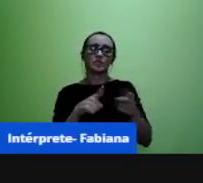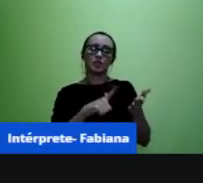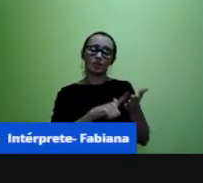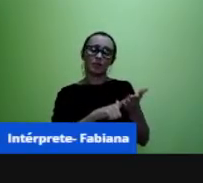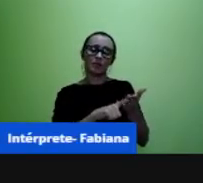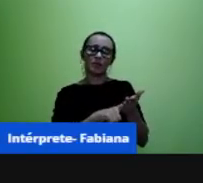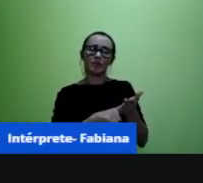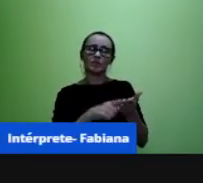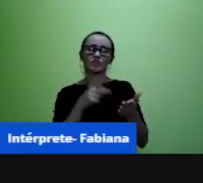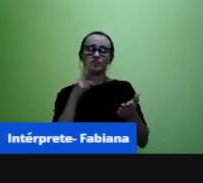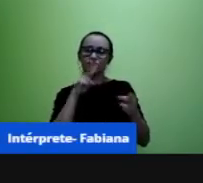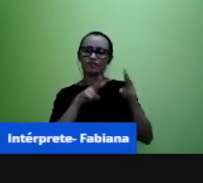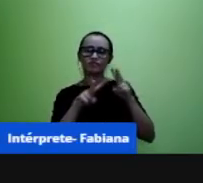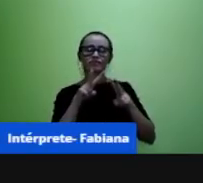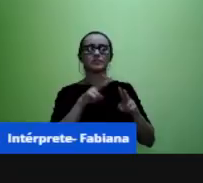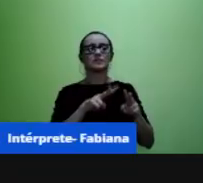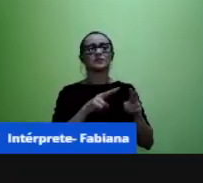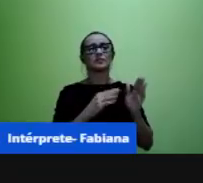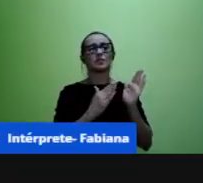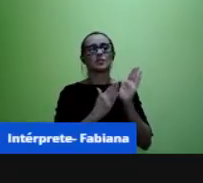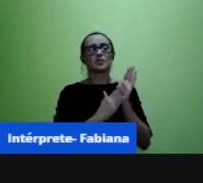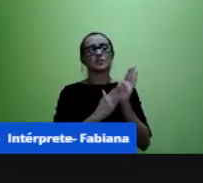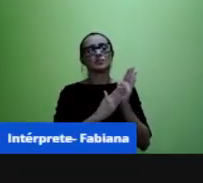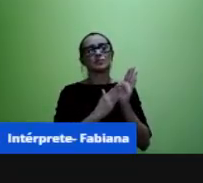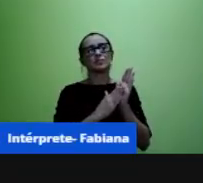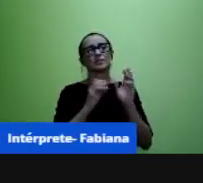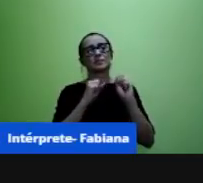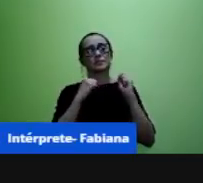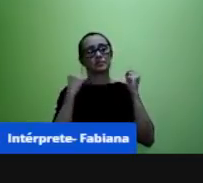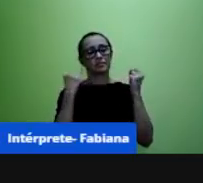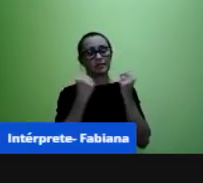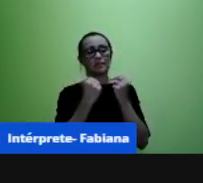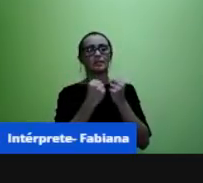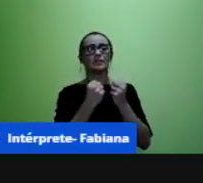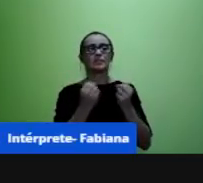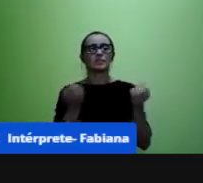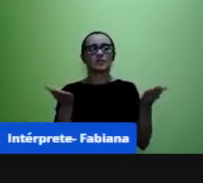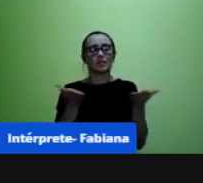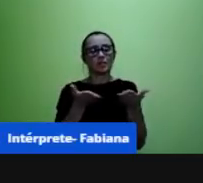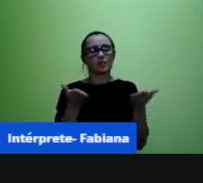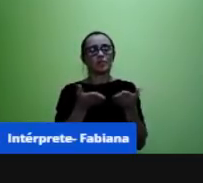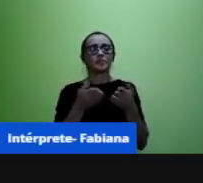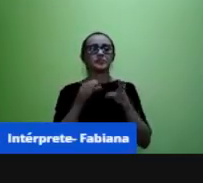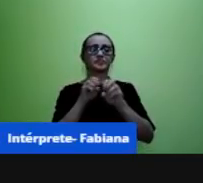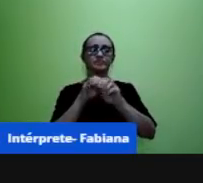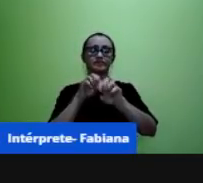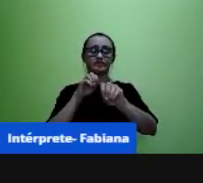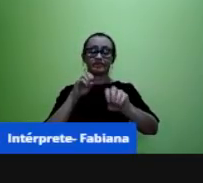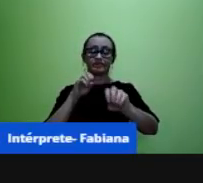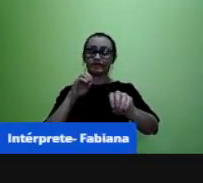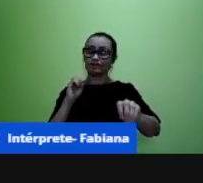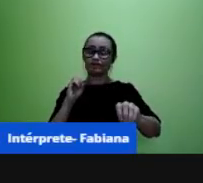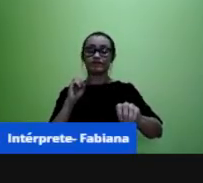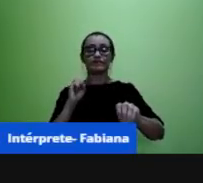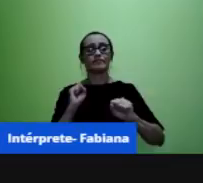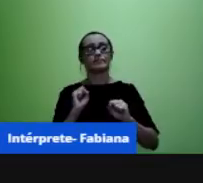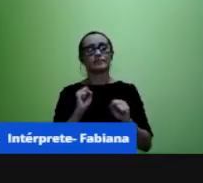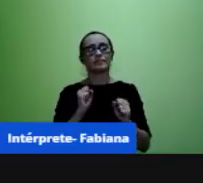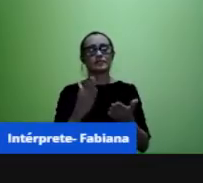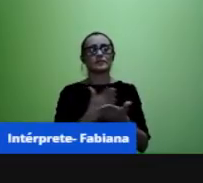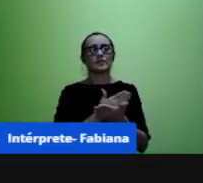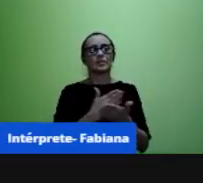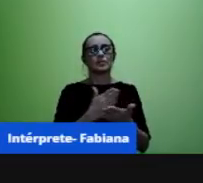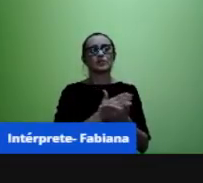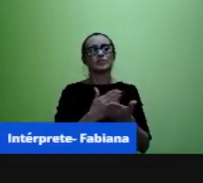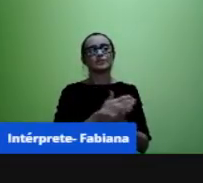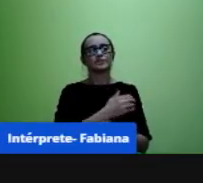observação, pode propor seminários, né? Agora como está remoto, né? De repente aqueles alunos que têm